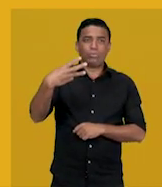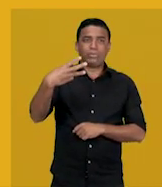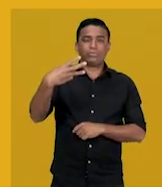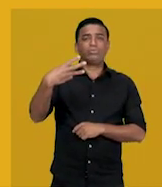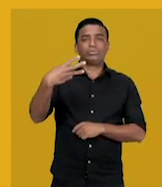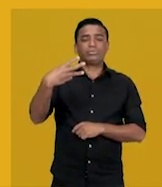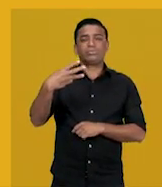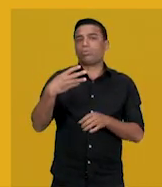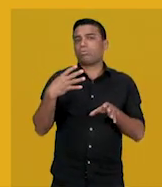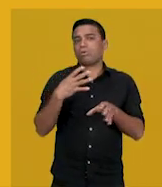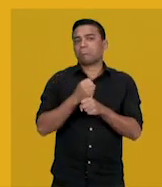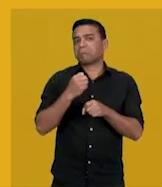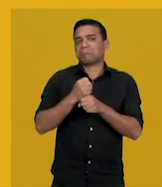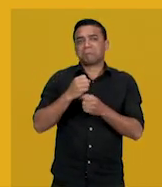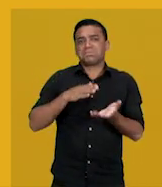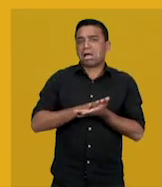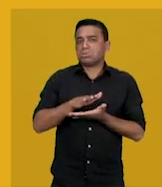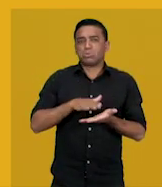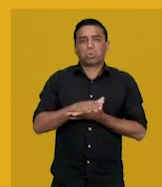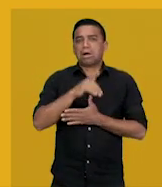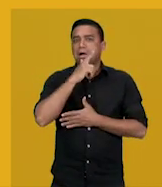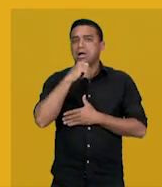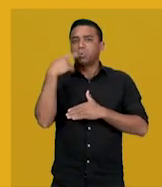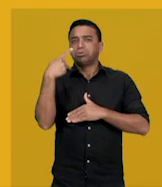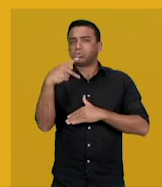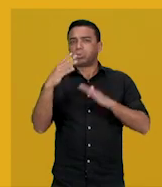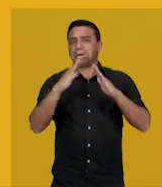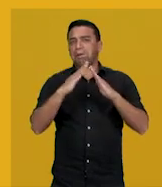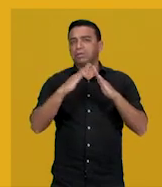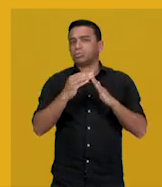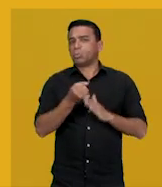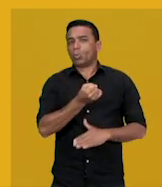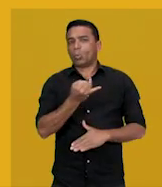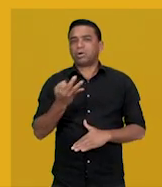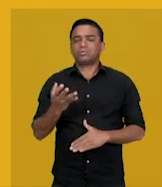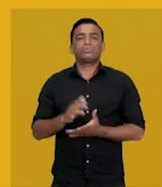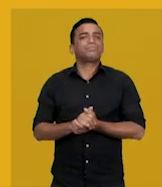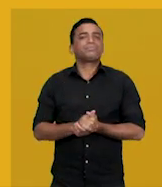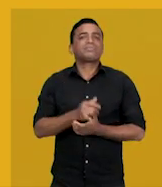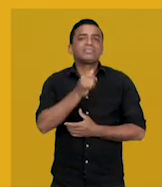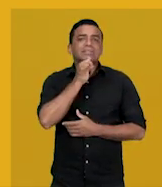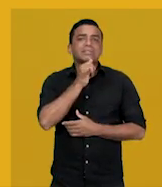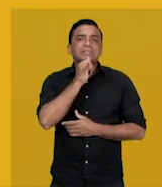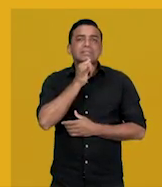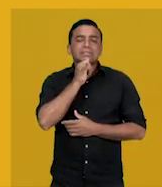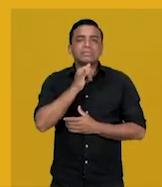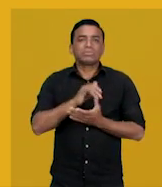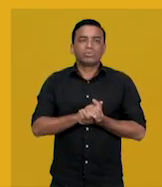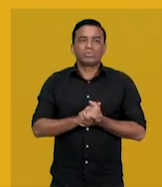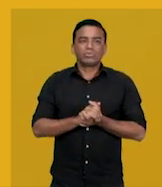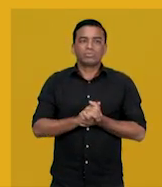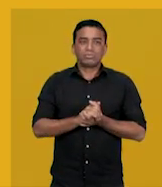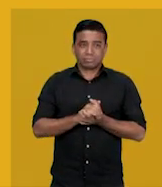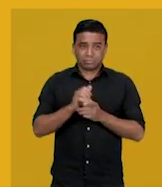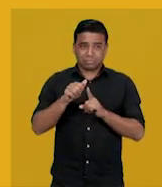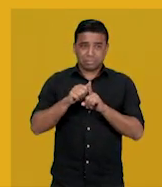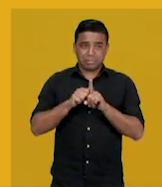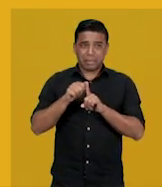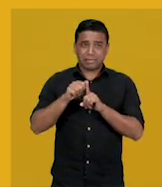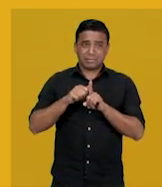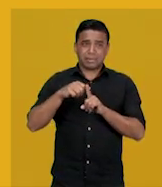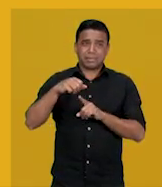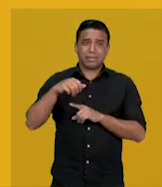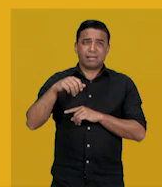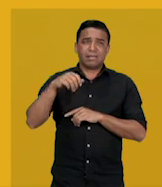cálculo de gasto com água. Deu um exemplo aqui em que, em março, a leitura do